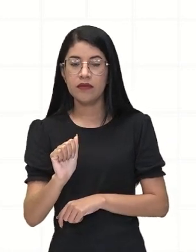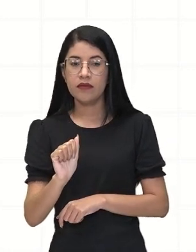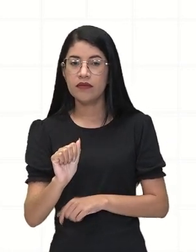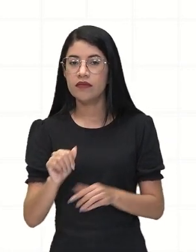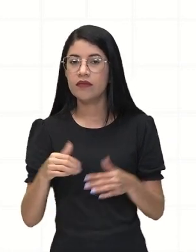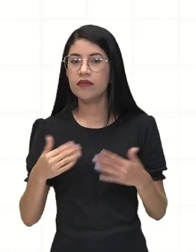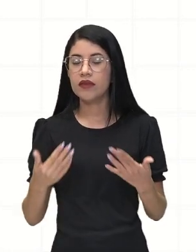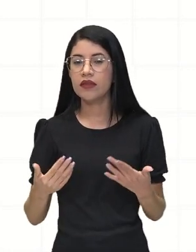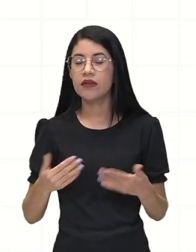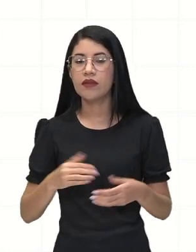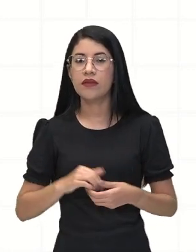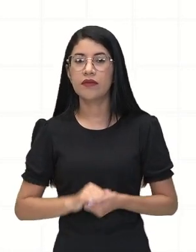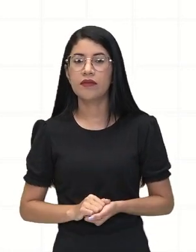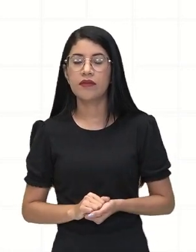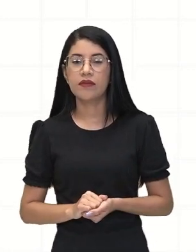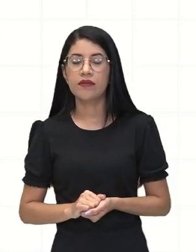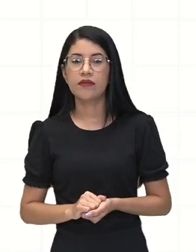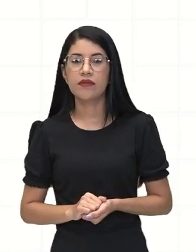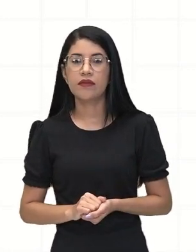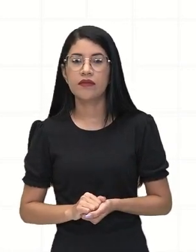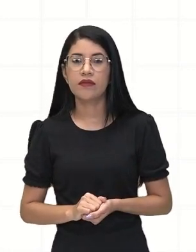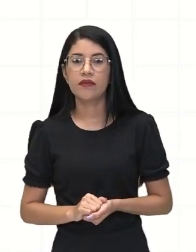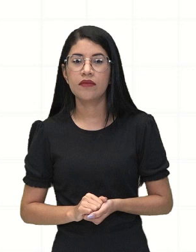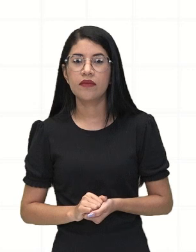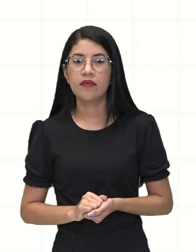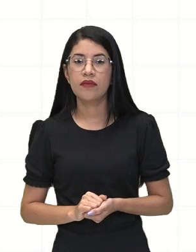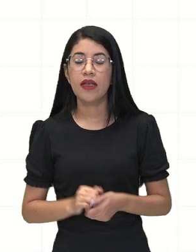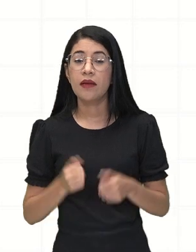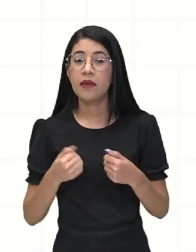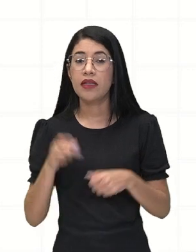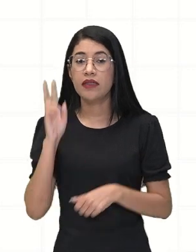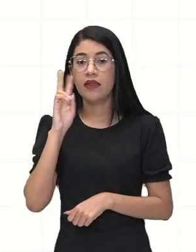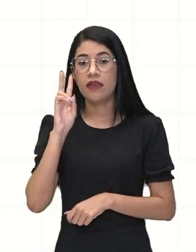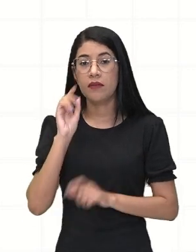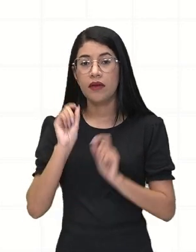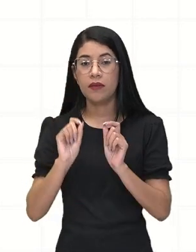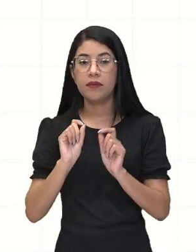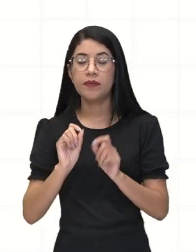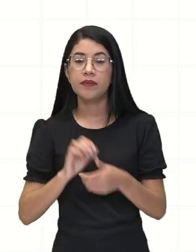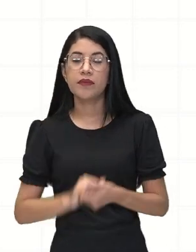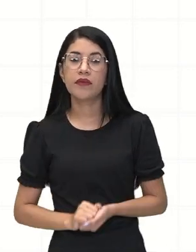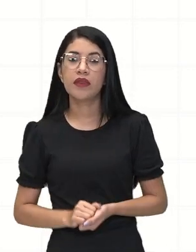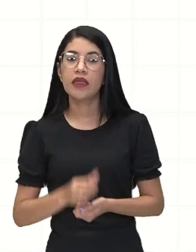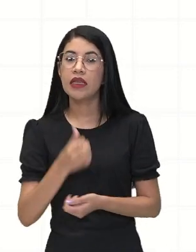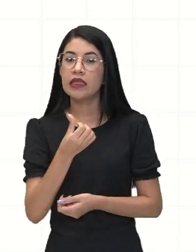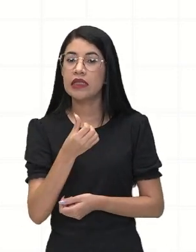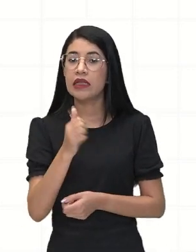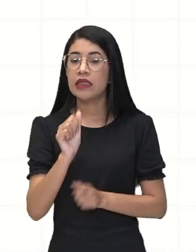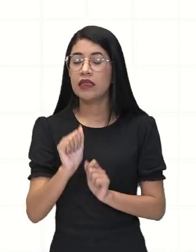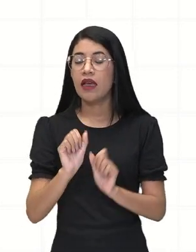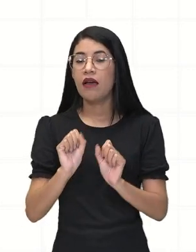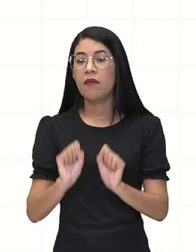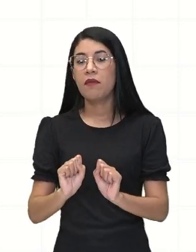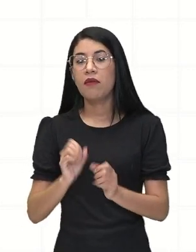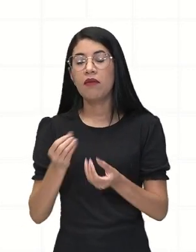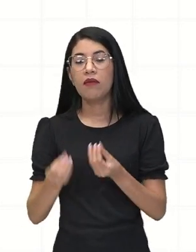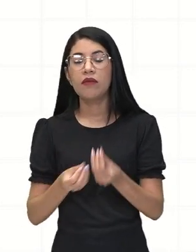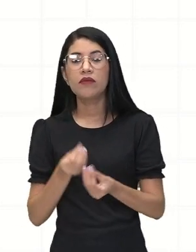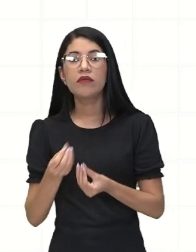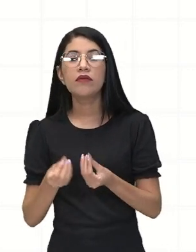3. Vale a pena recordar que 6A eu poderia ter escrito como sendo